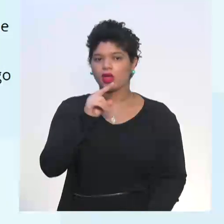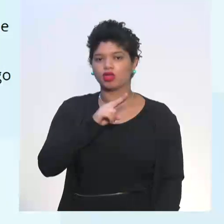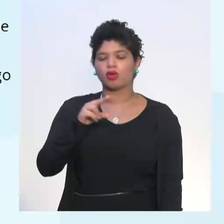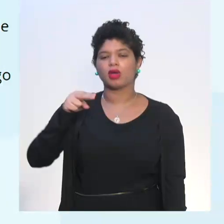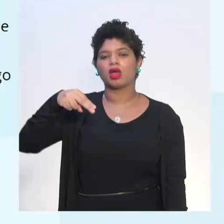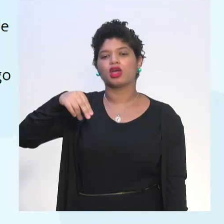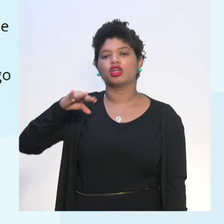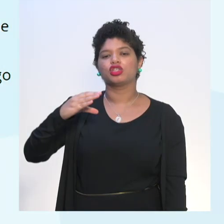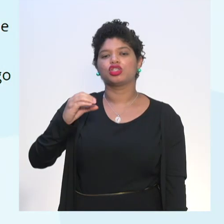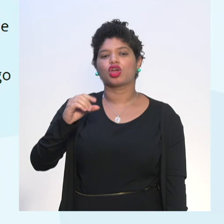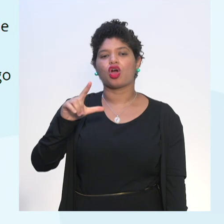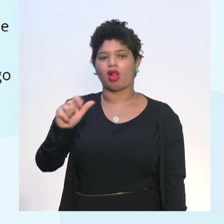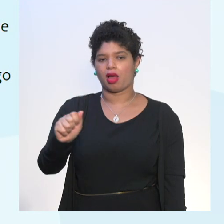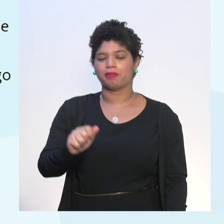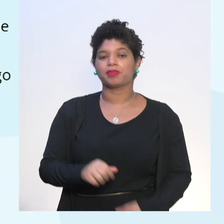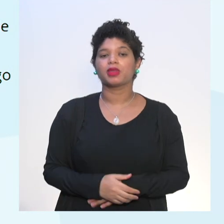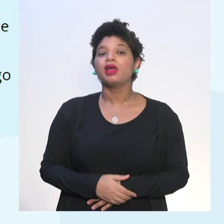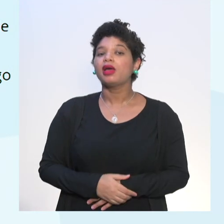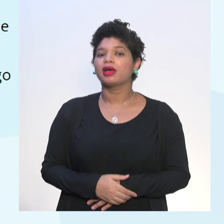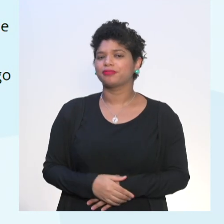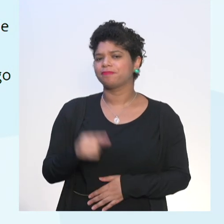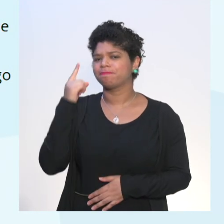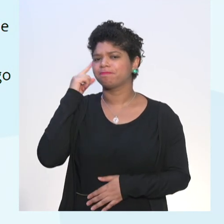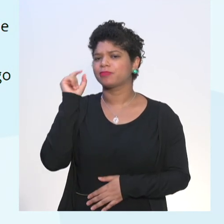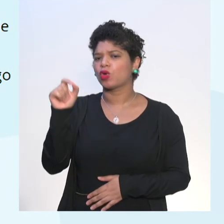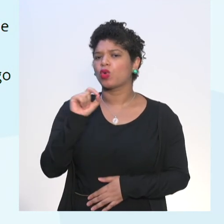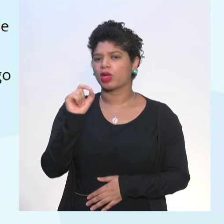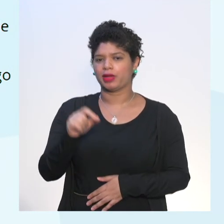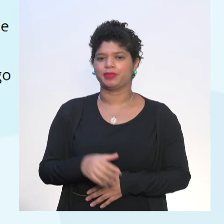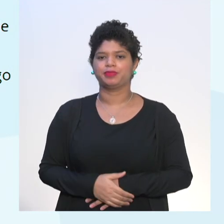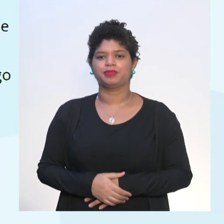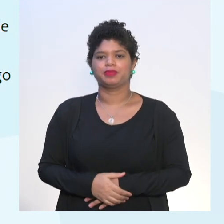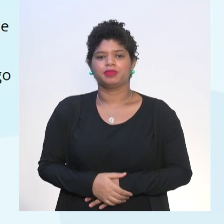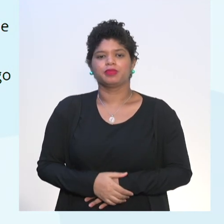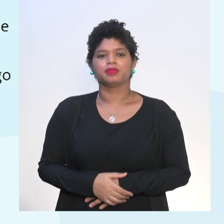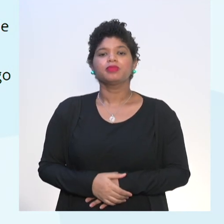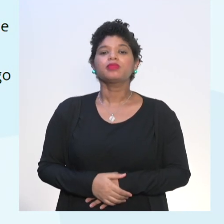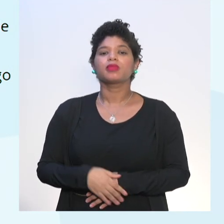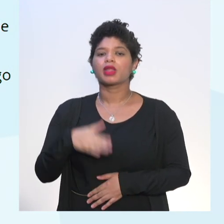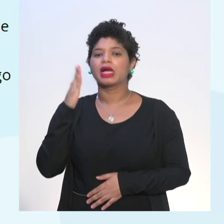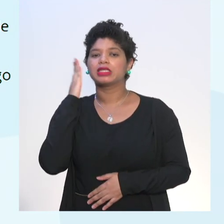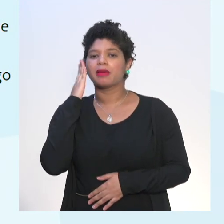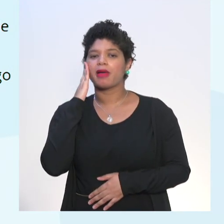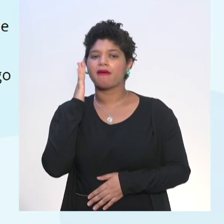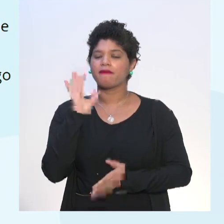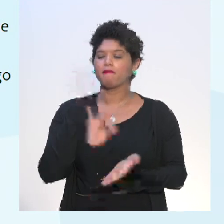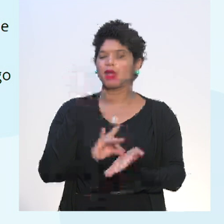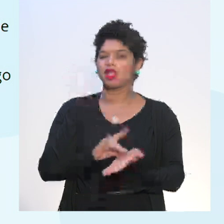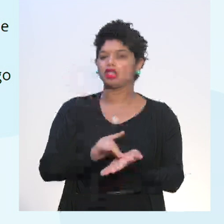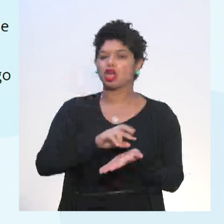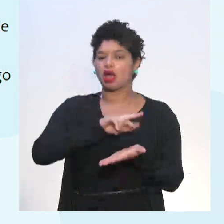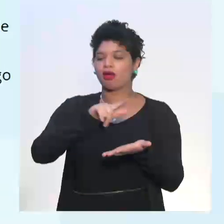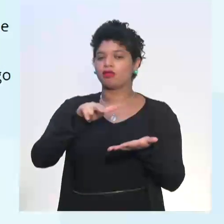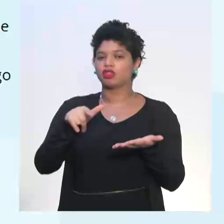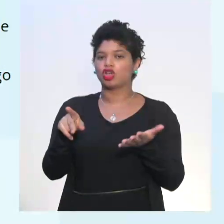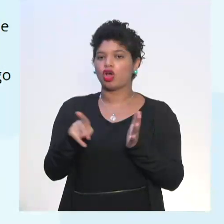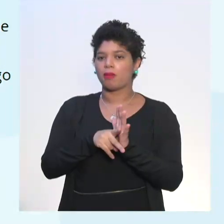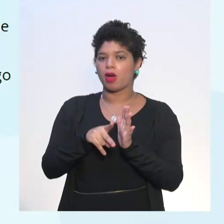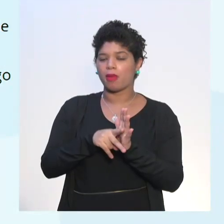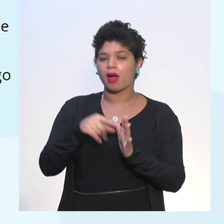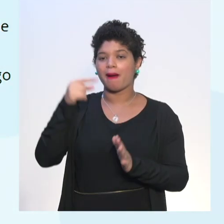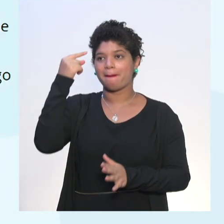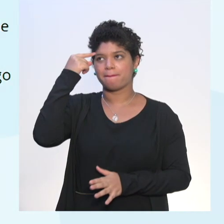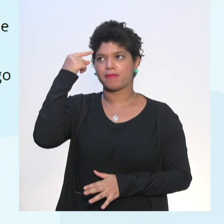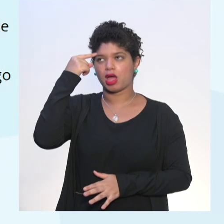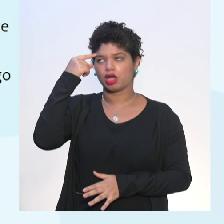Abbagnano, ele diz assim: verdade é a validade ou eficácia dos procedimentos cognoscitivos,